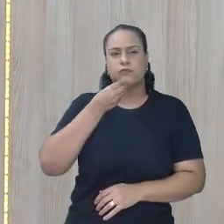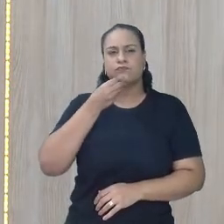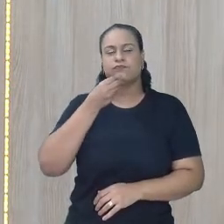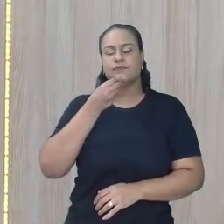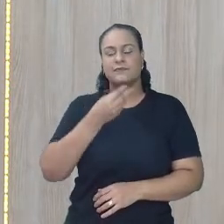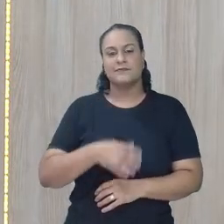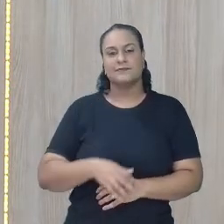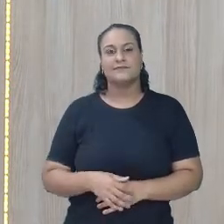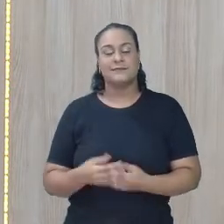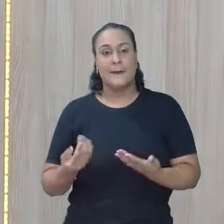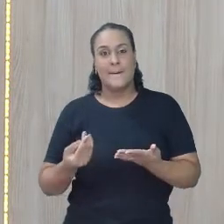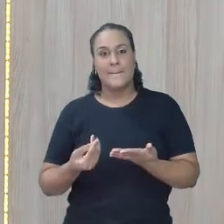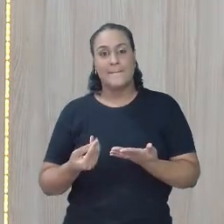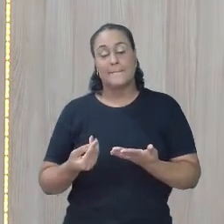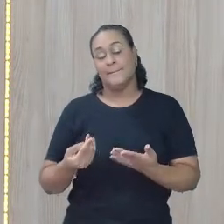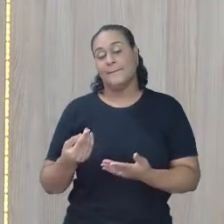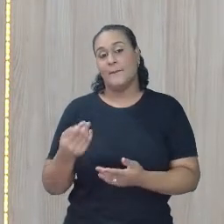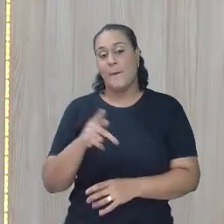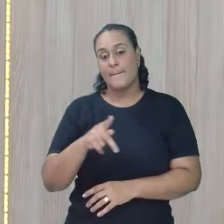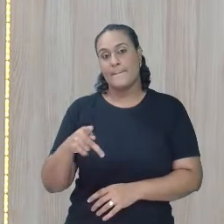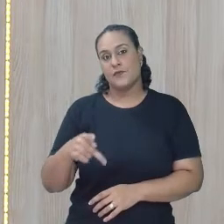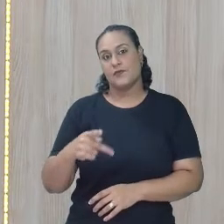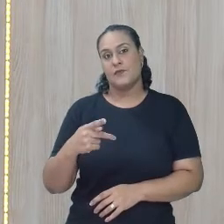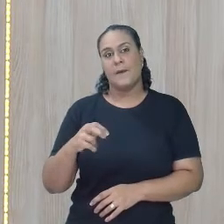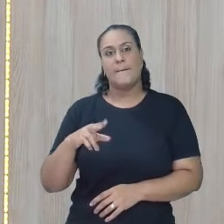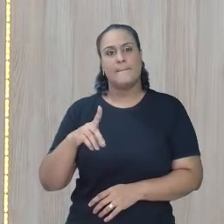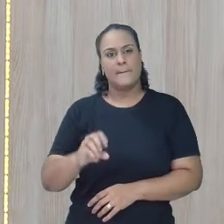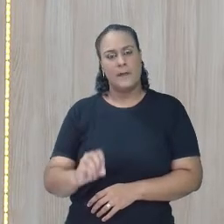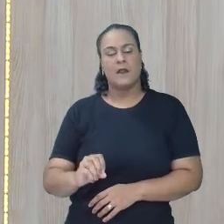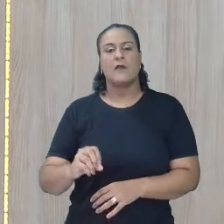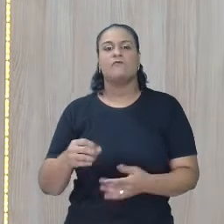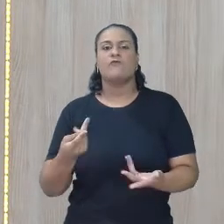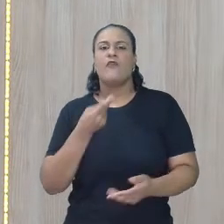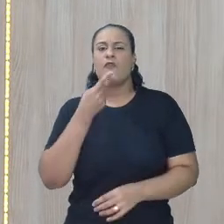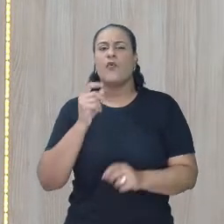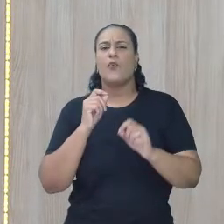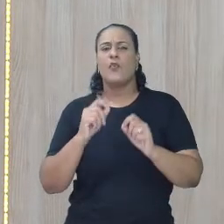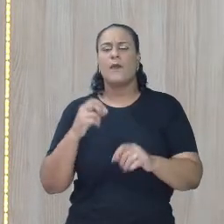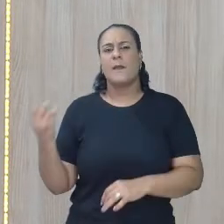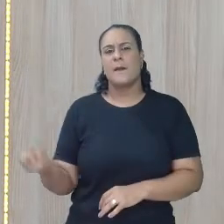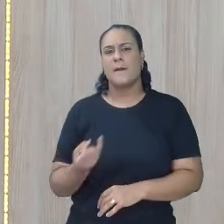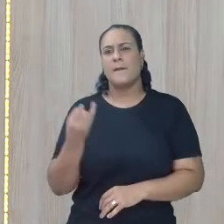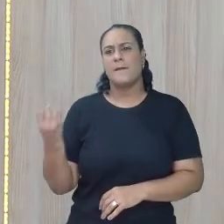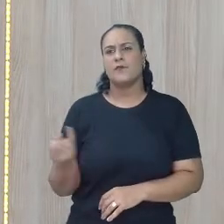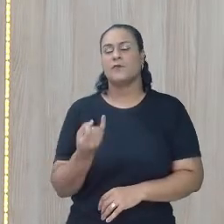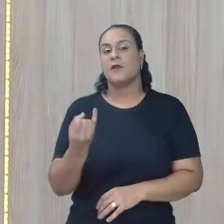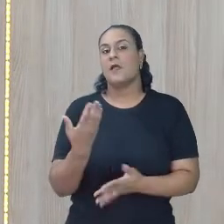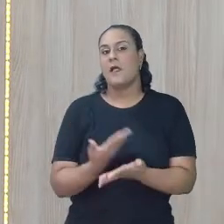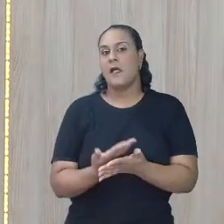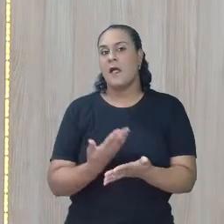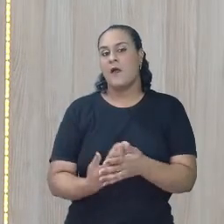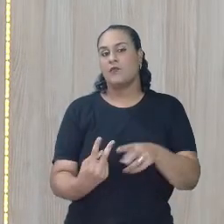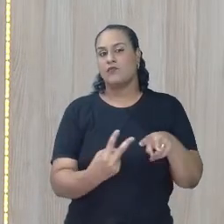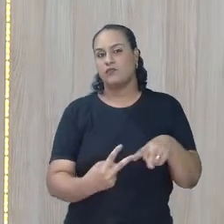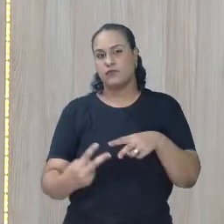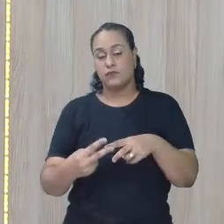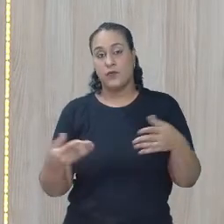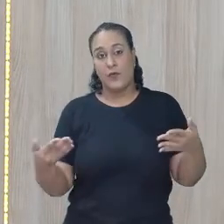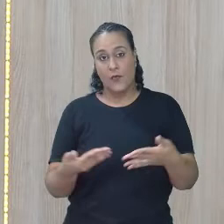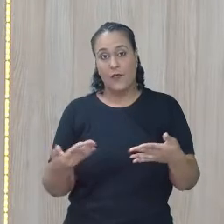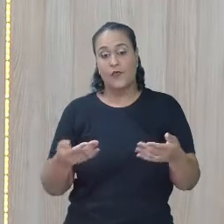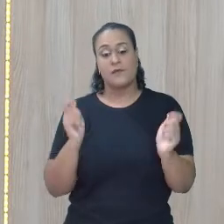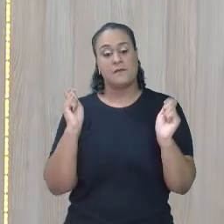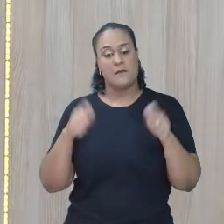O professor Pedro falou da importância da interatividade, né? O formato da nossa aula digital, que você consegue assistir nesse momento ao vivo